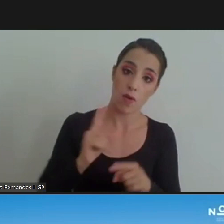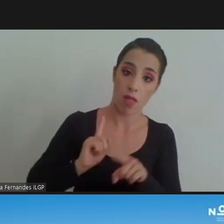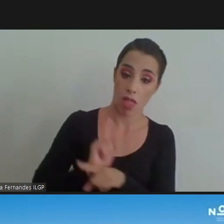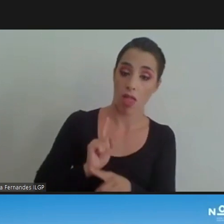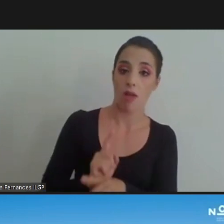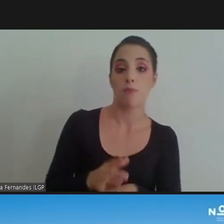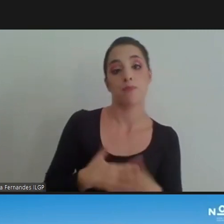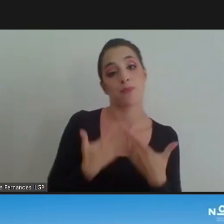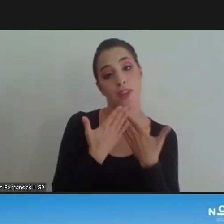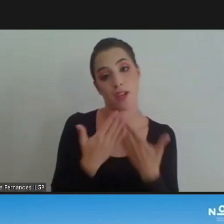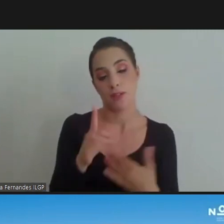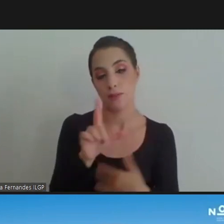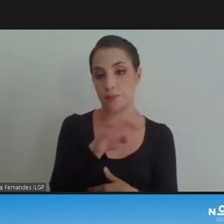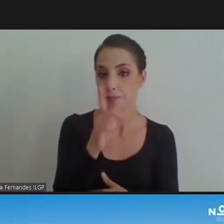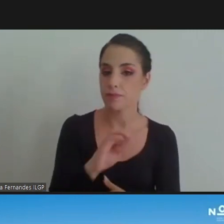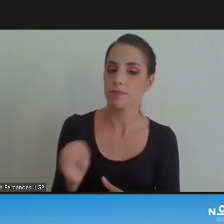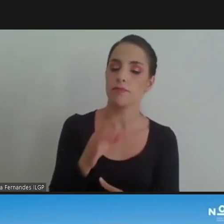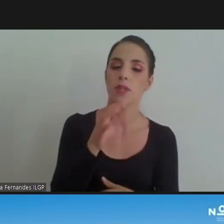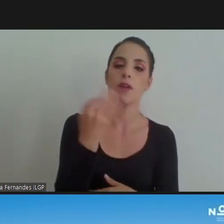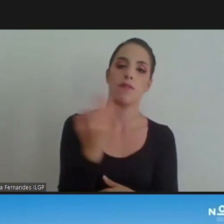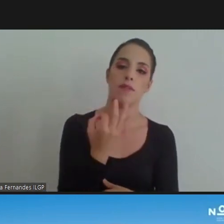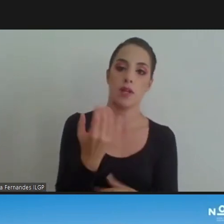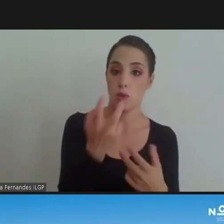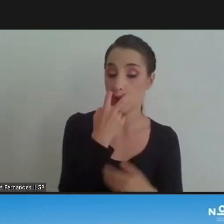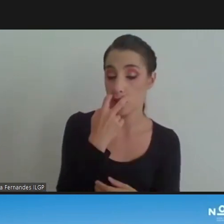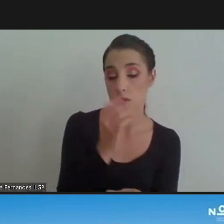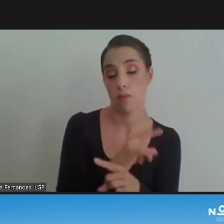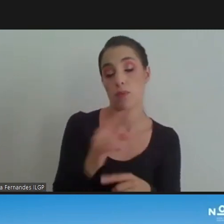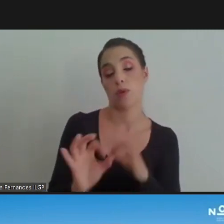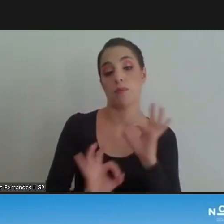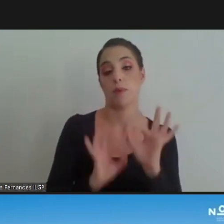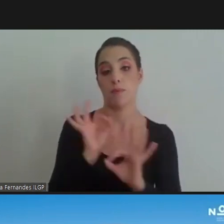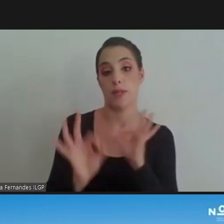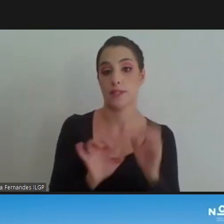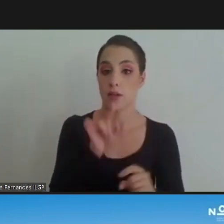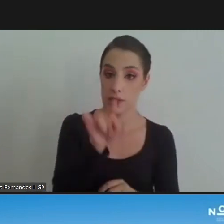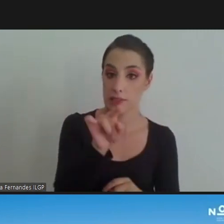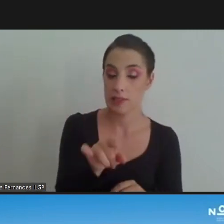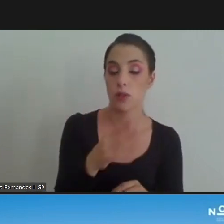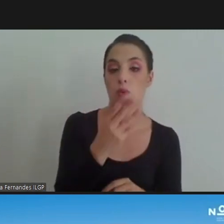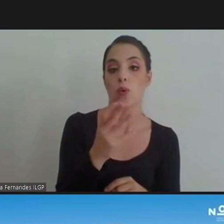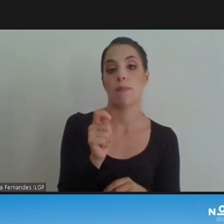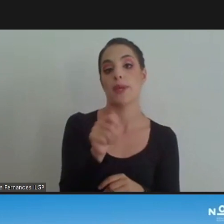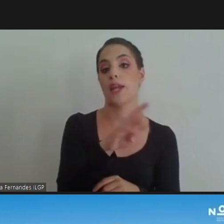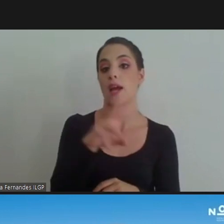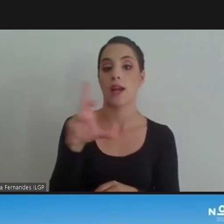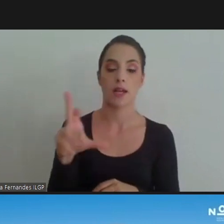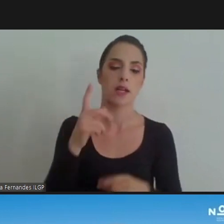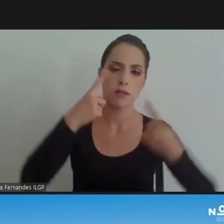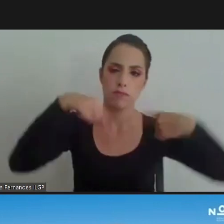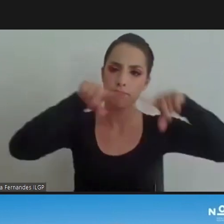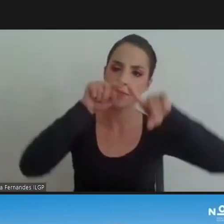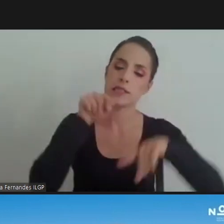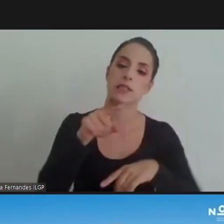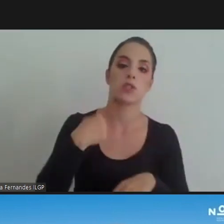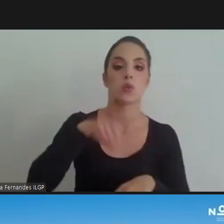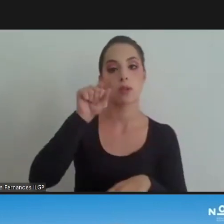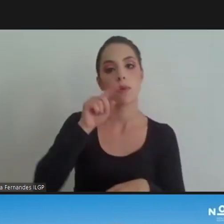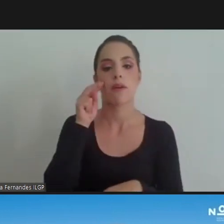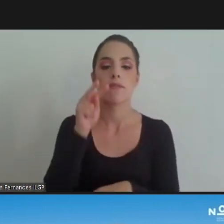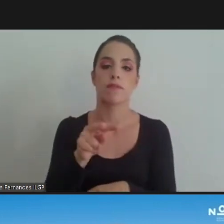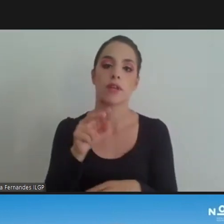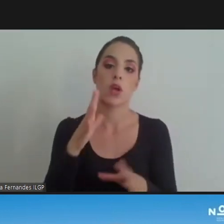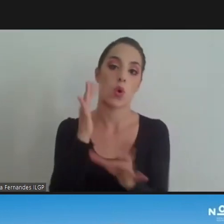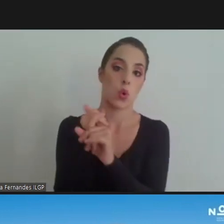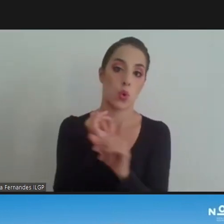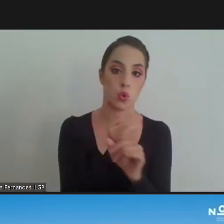Obrigada, Luís. É curioso porque na preparação deste webinar também estive a rever alguns webinars